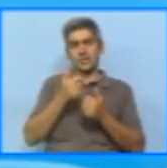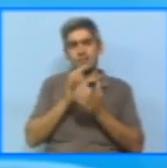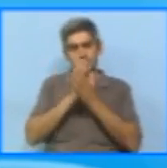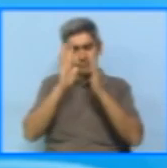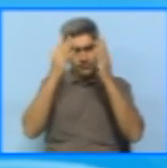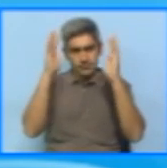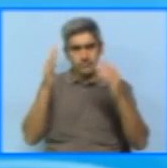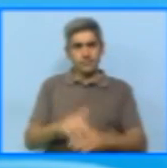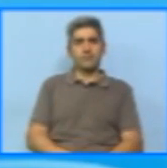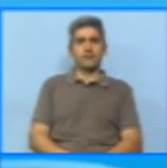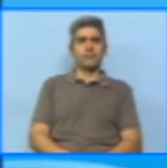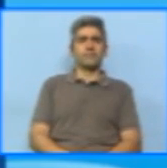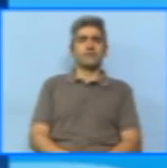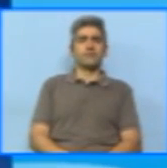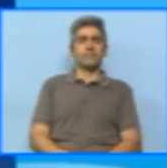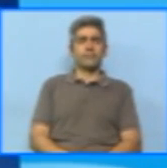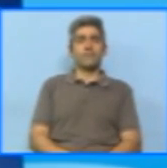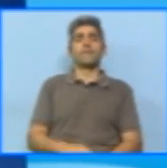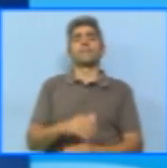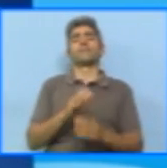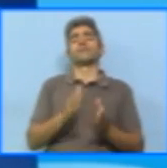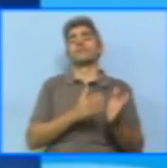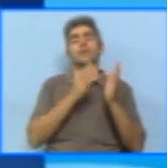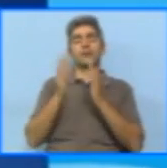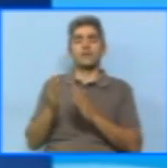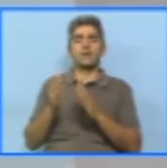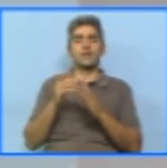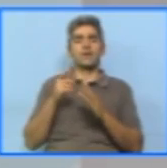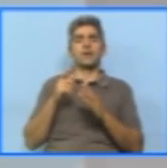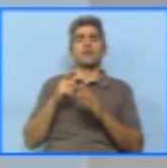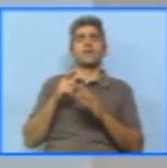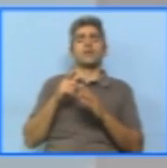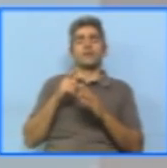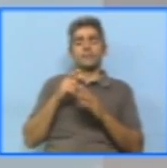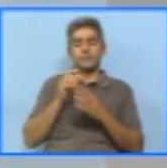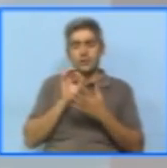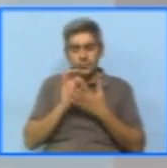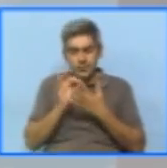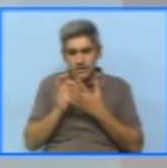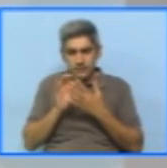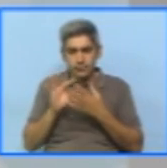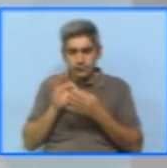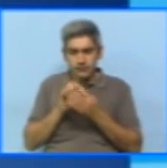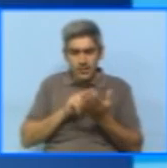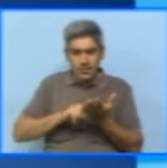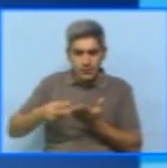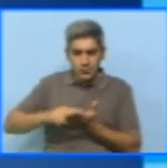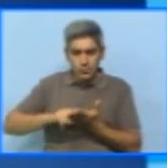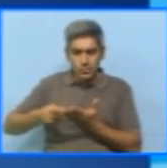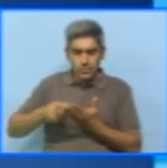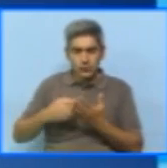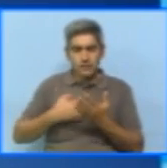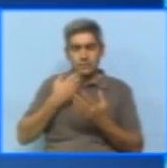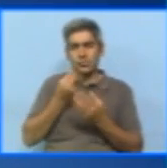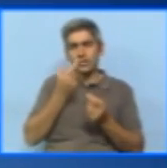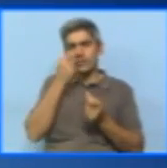aplauso. Depois, no concreto, dentro da tradução, no sentido